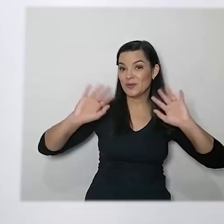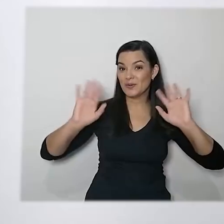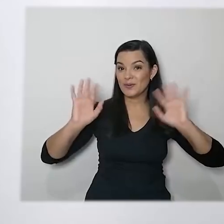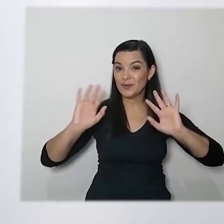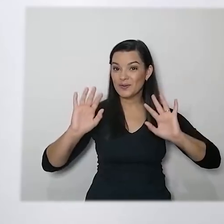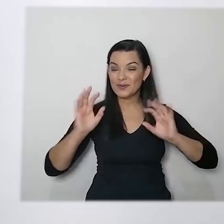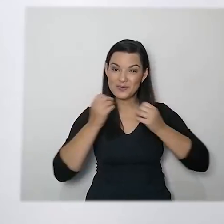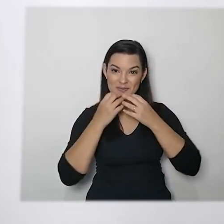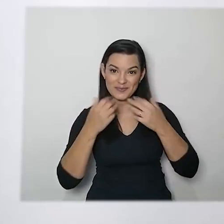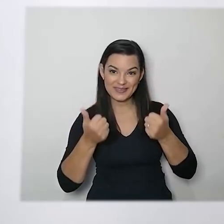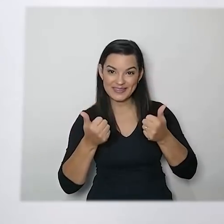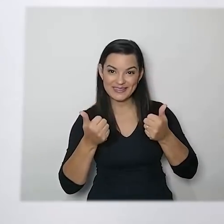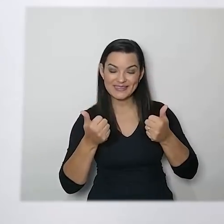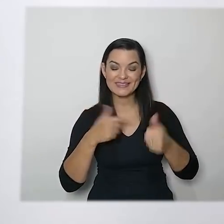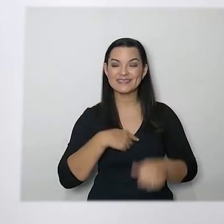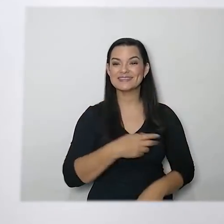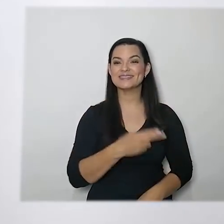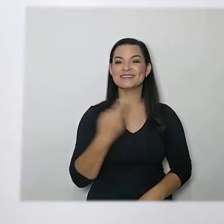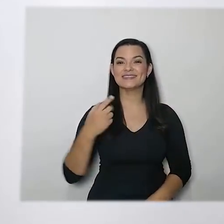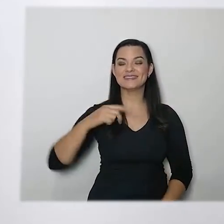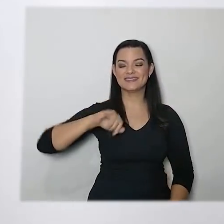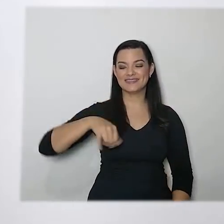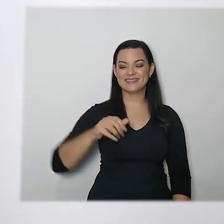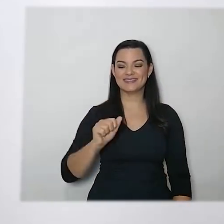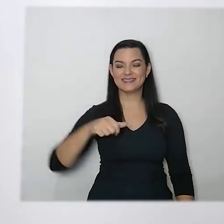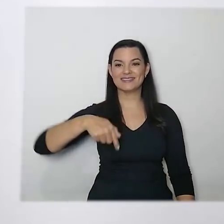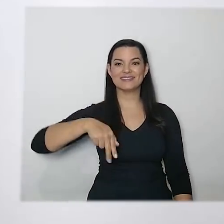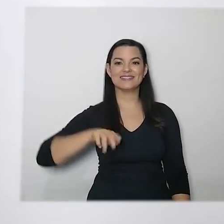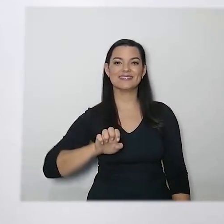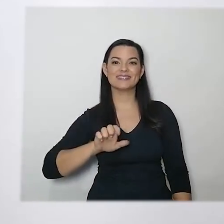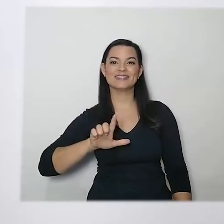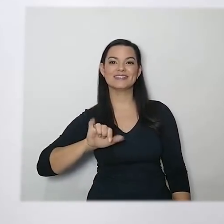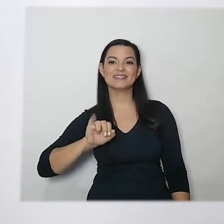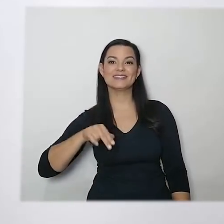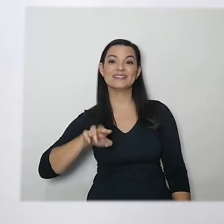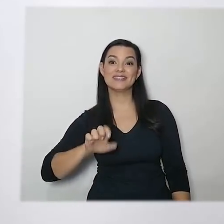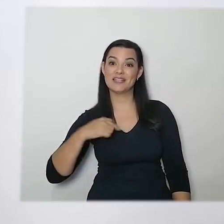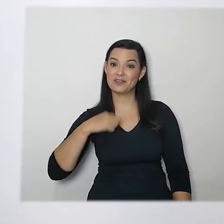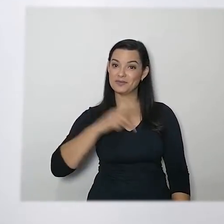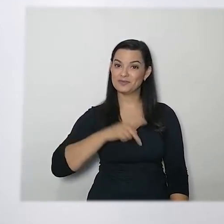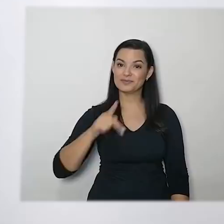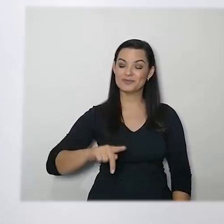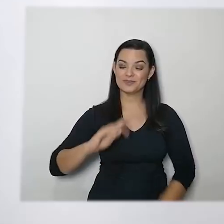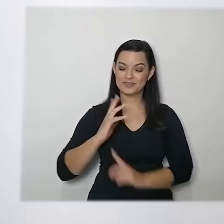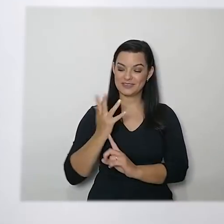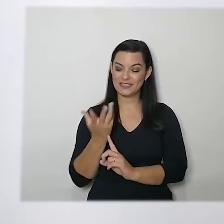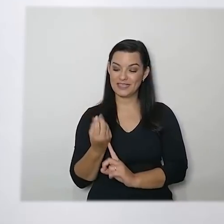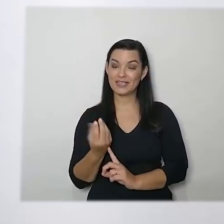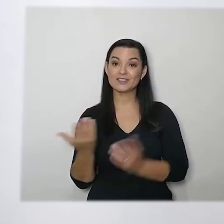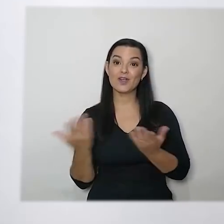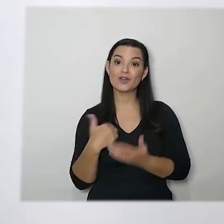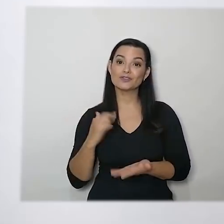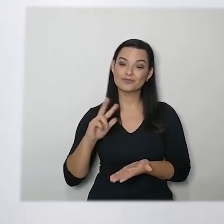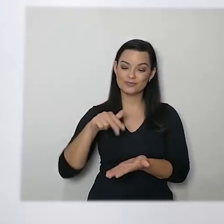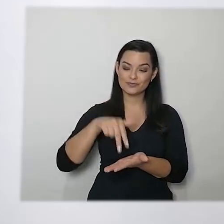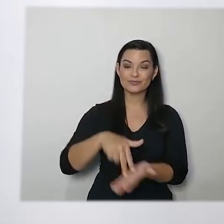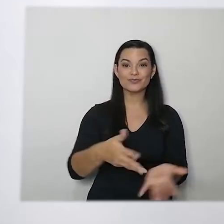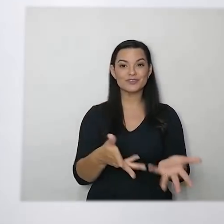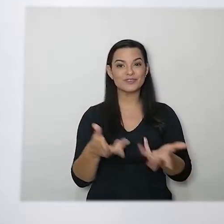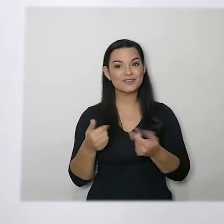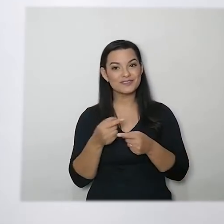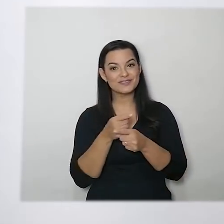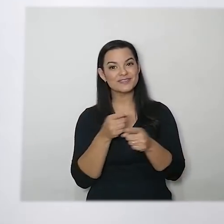Olá, pessoal. Meu nome é Jaqueline, eu sou professora de arte e hoje eu vim aqui fazer um